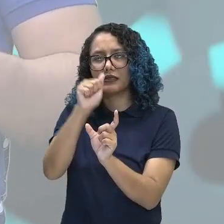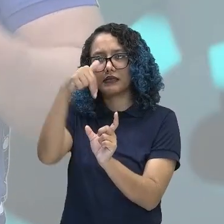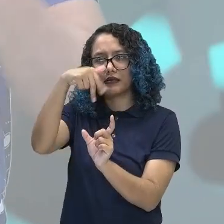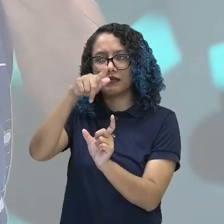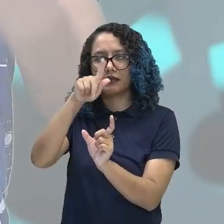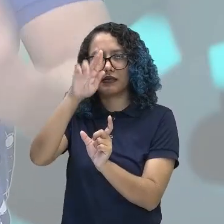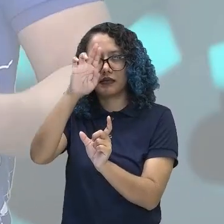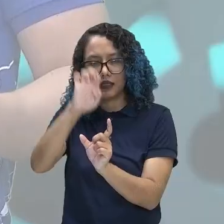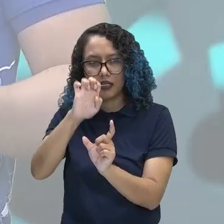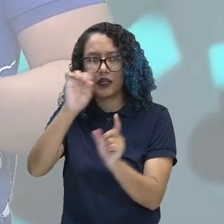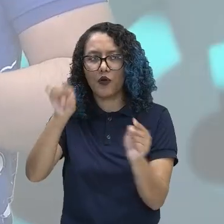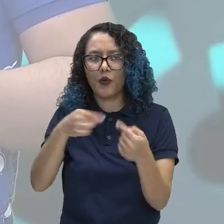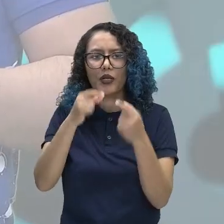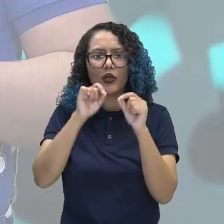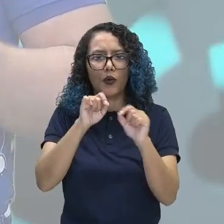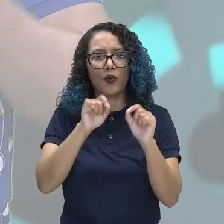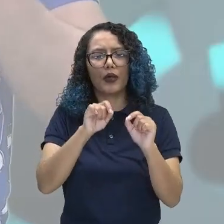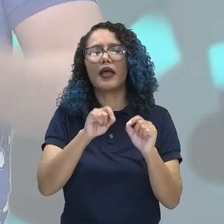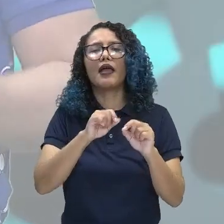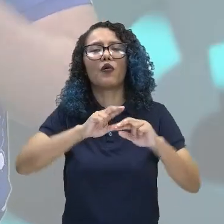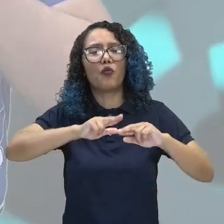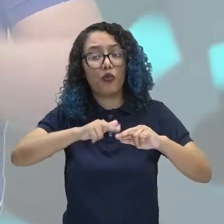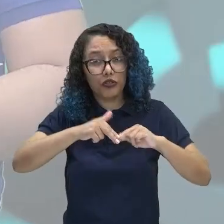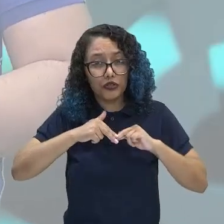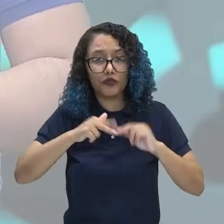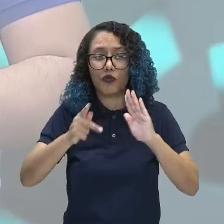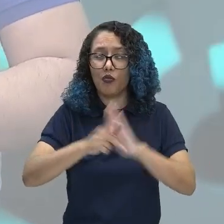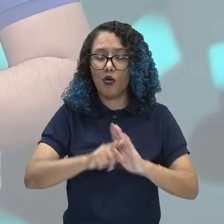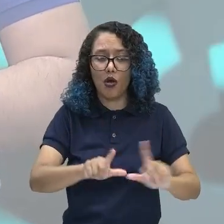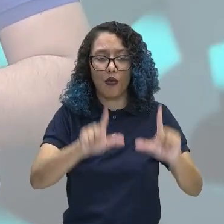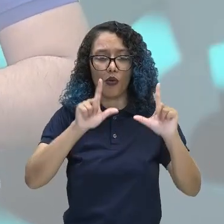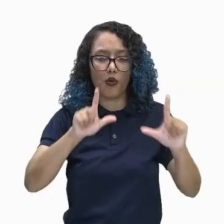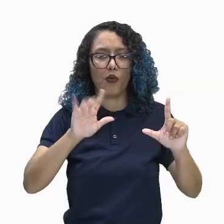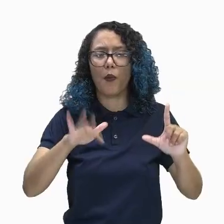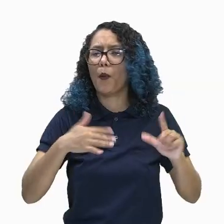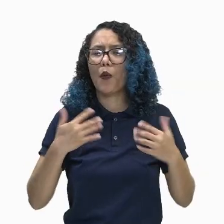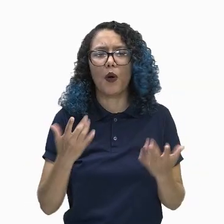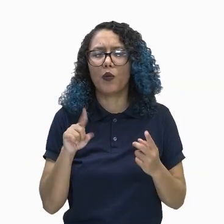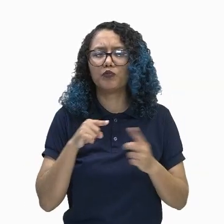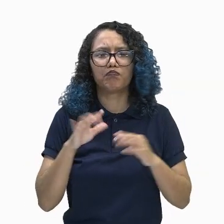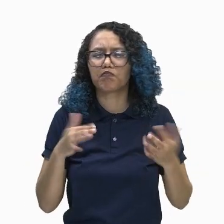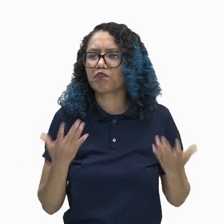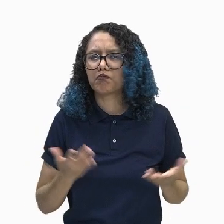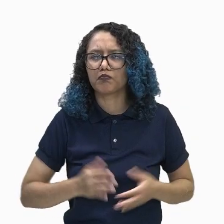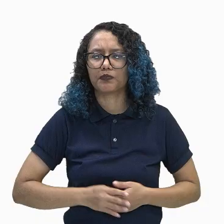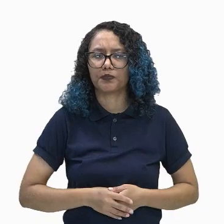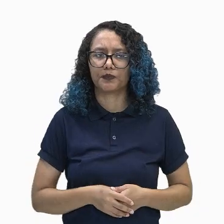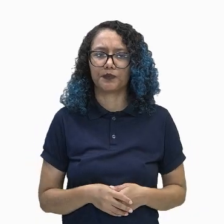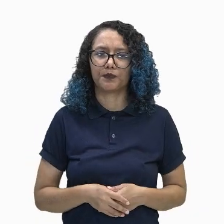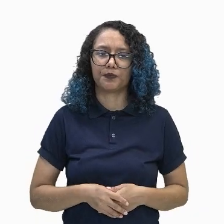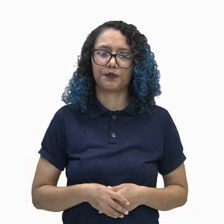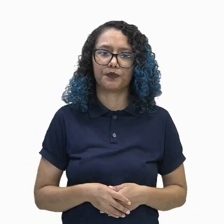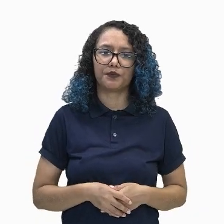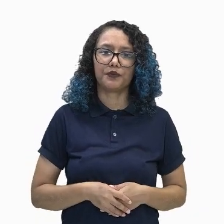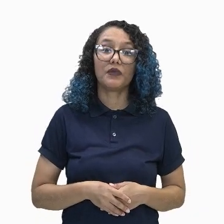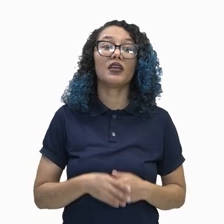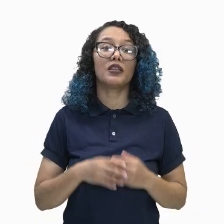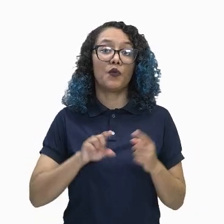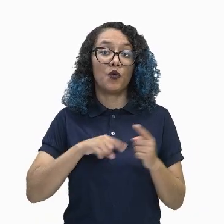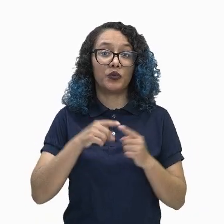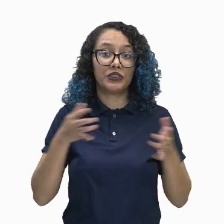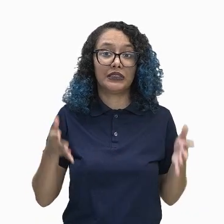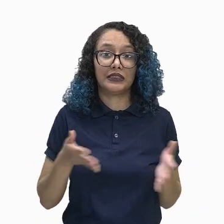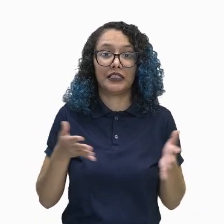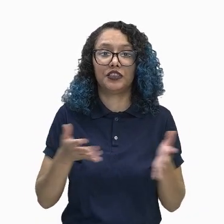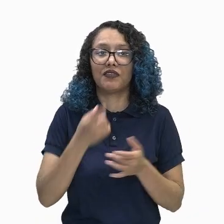ideia do motivo desse cartaz, né? Então, qual é o objetivo do cartaz? O cartaz tem a função de incentivar